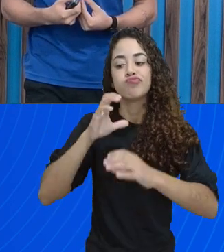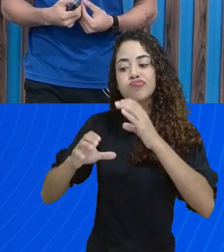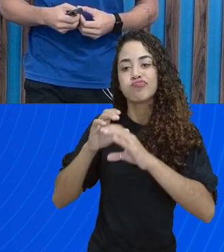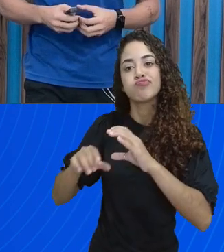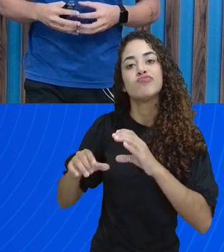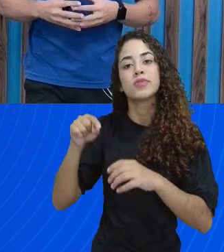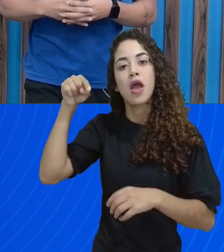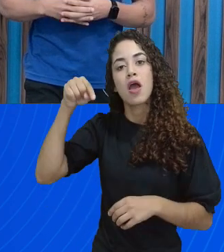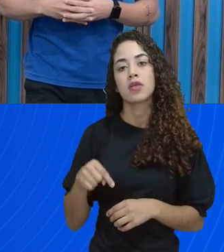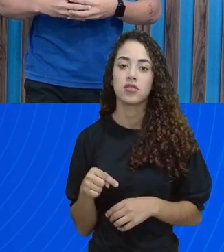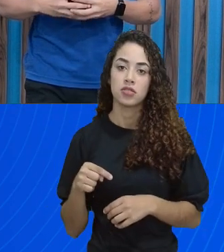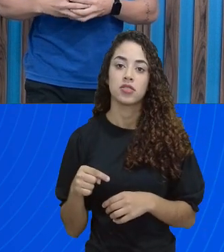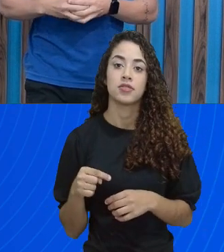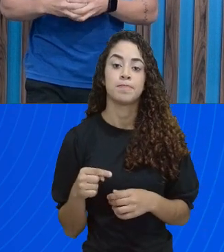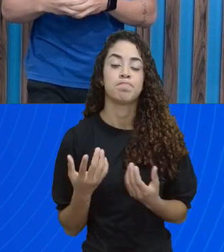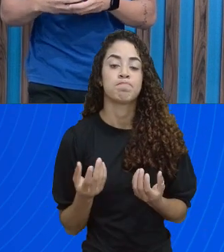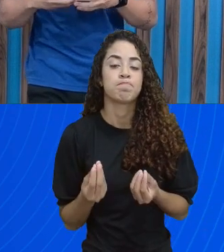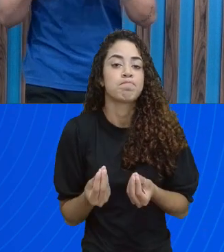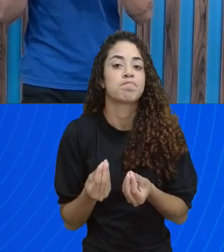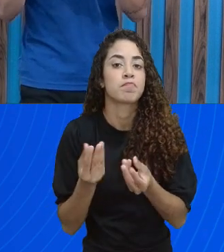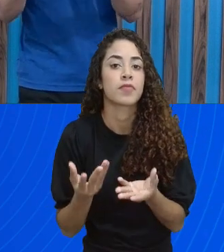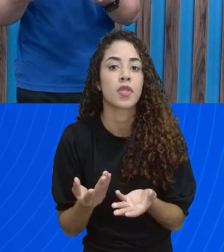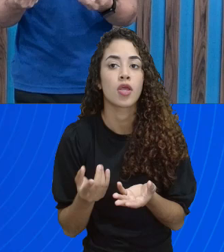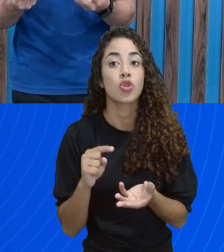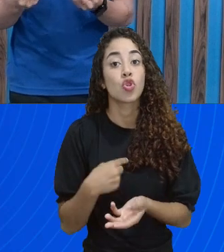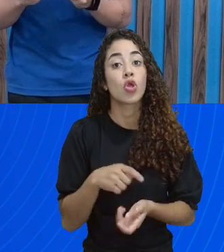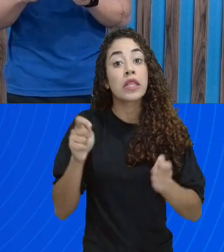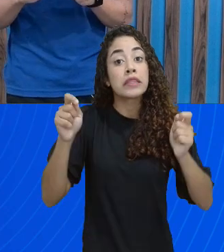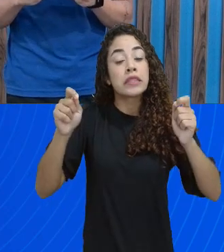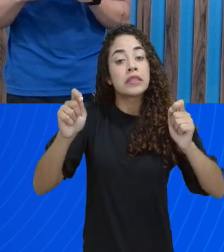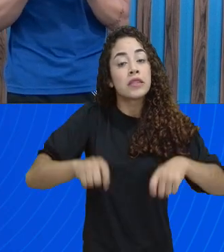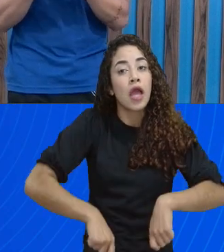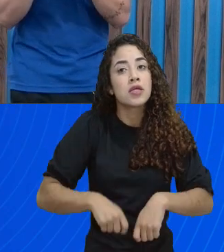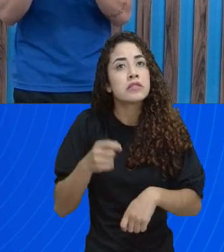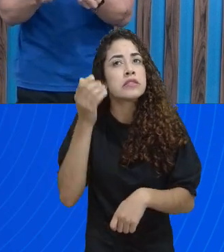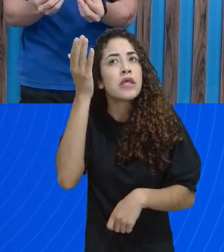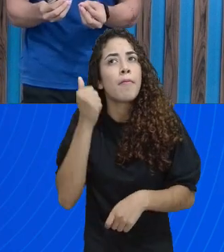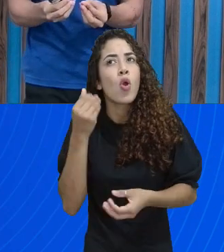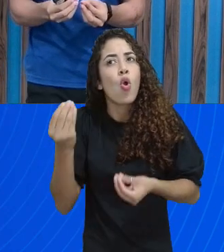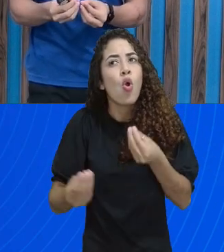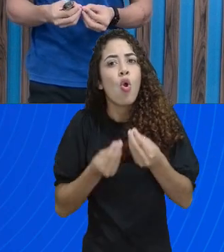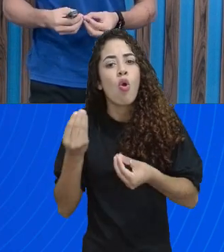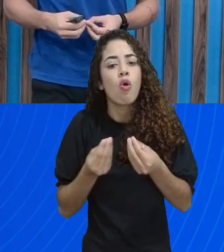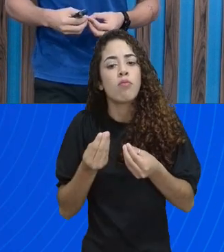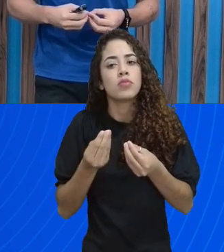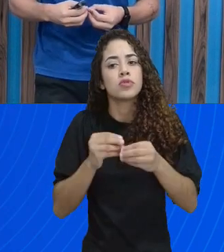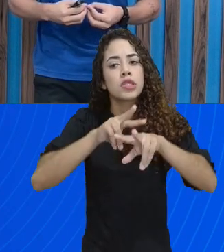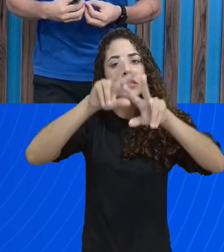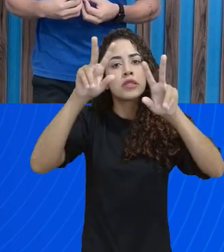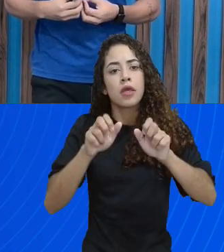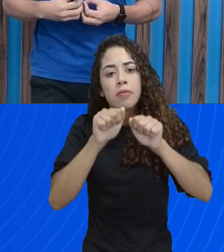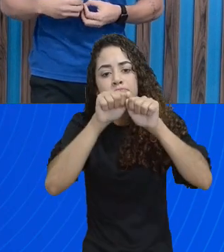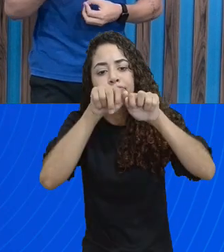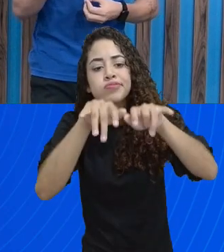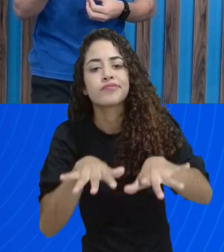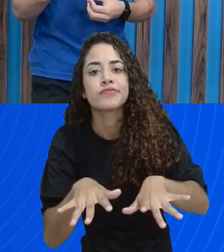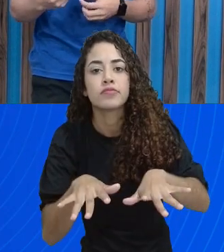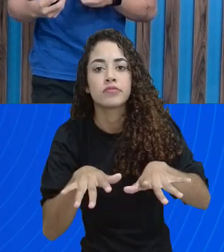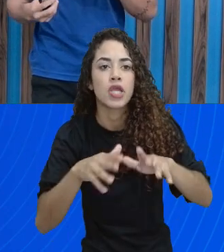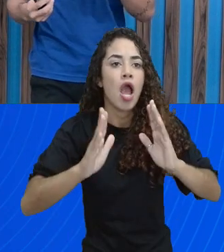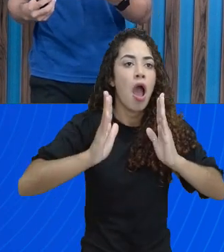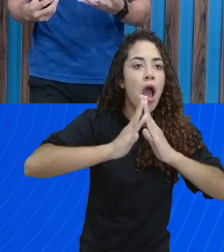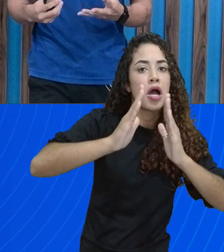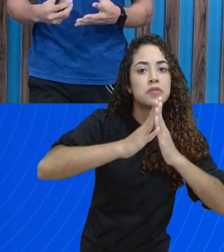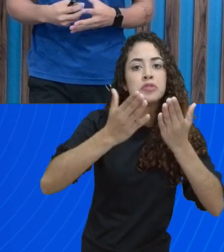com a gente para que a gente também consiga saber como esse conteúdo está chegando aí, aonde vocês estão, né? Seja em